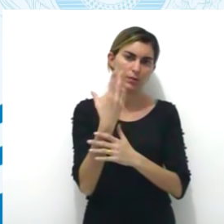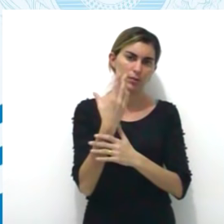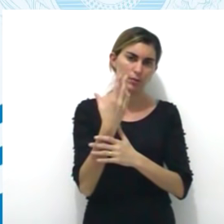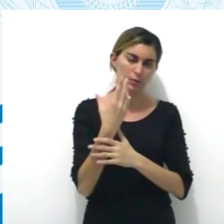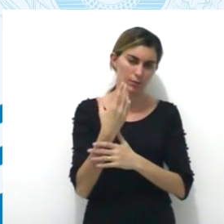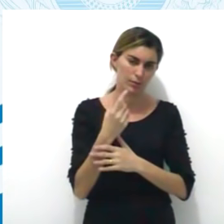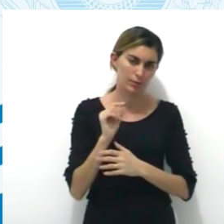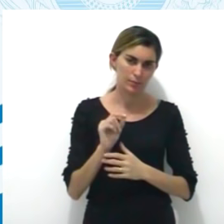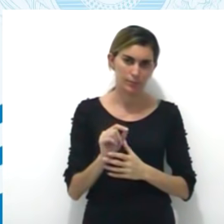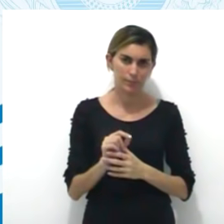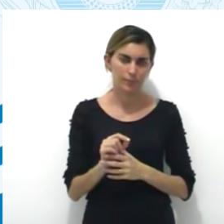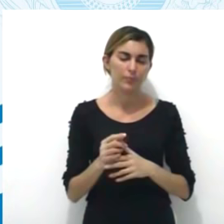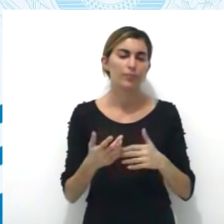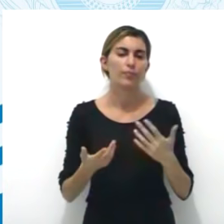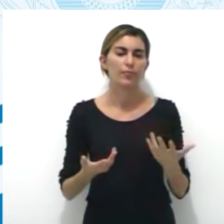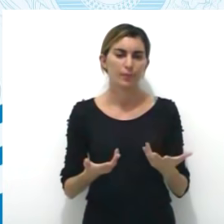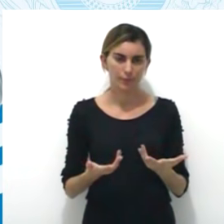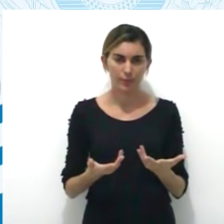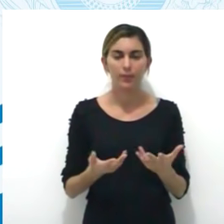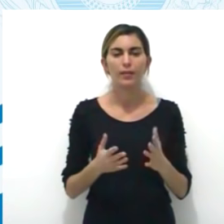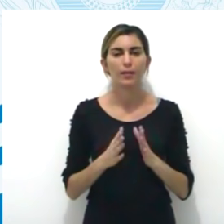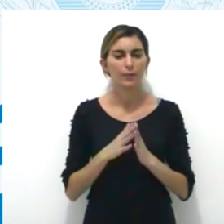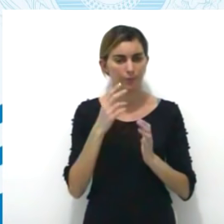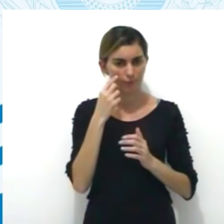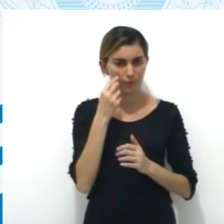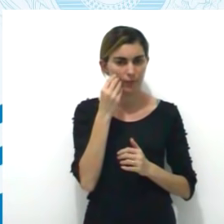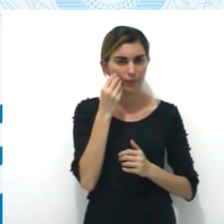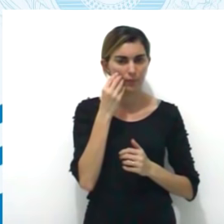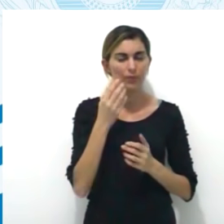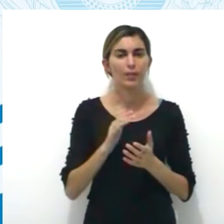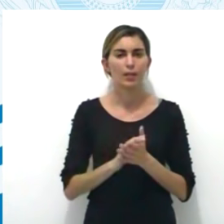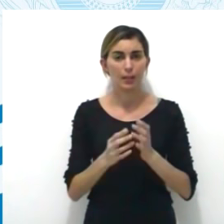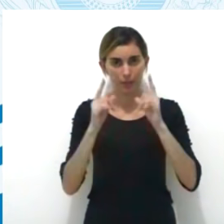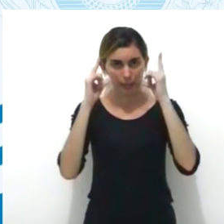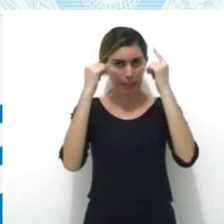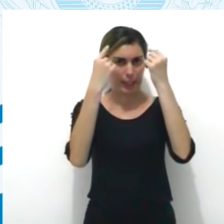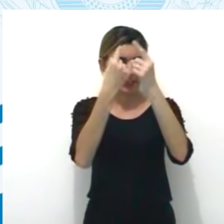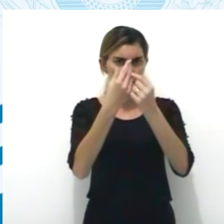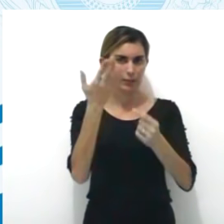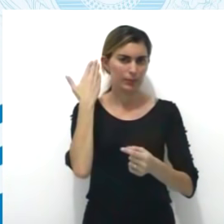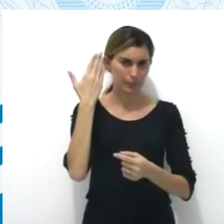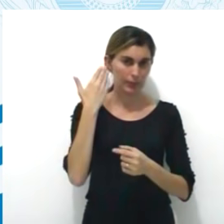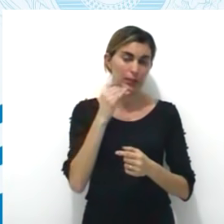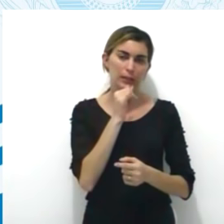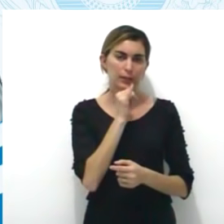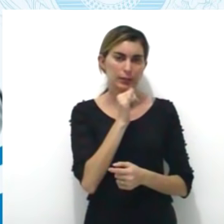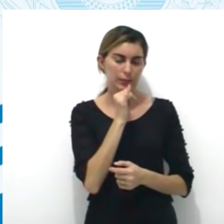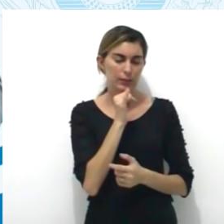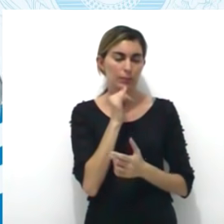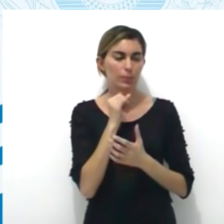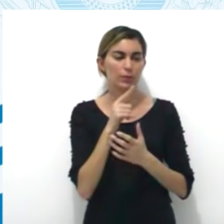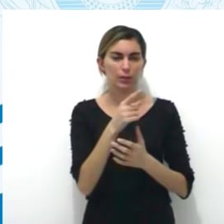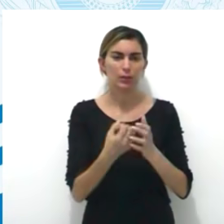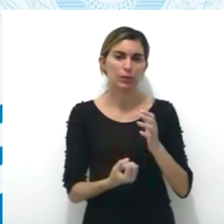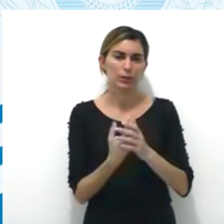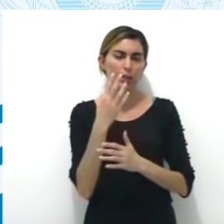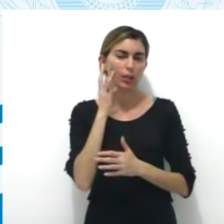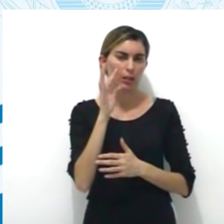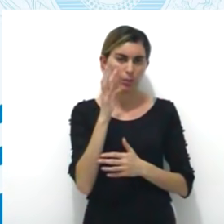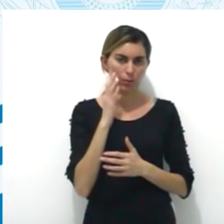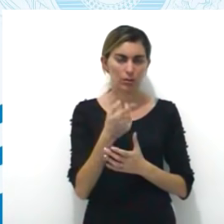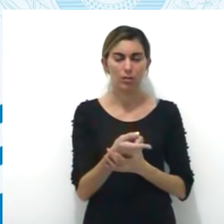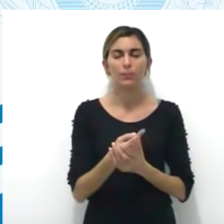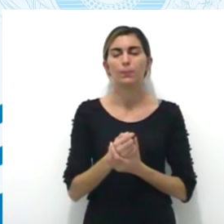criação divina. Aí vejamos, então, na Grécia Antiga, por exemplo, existia